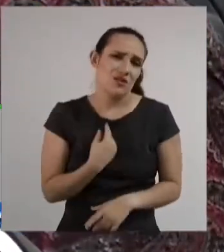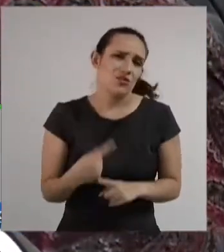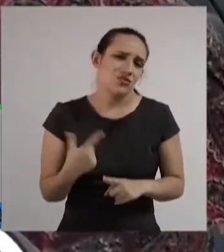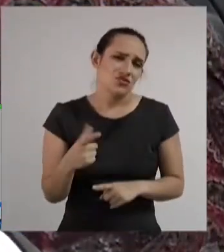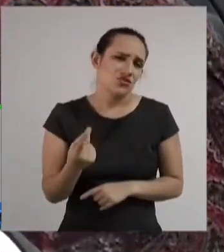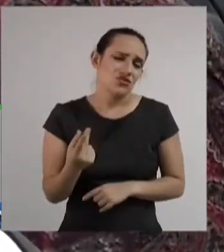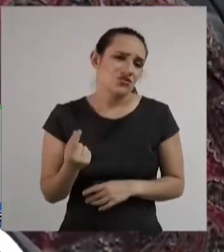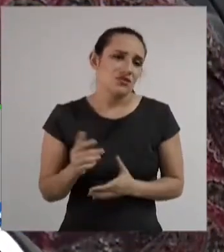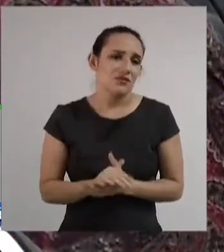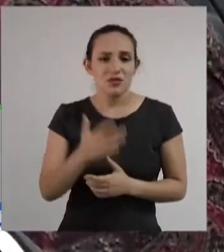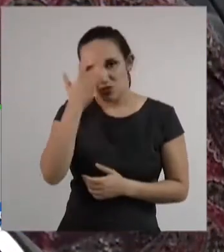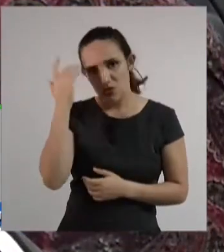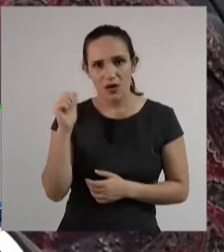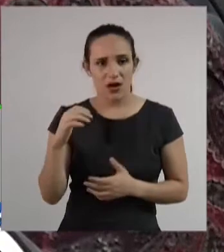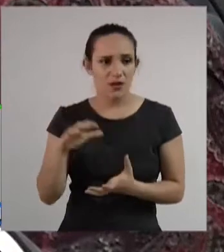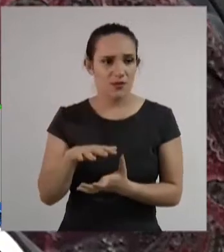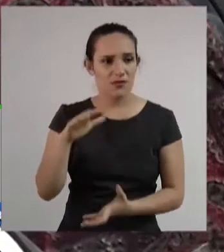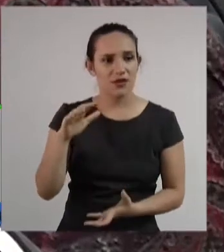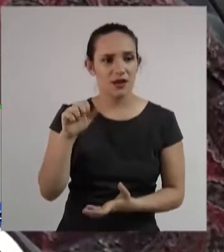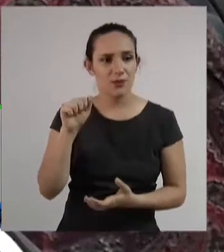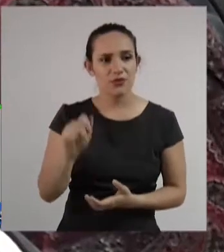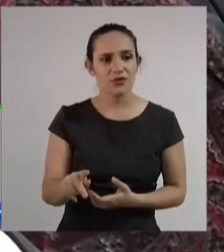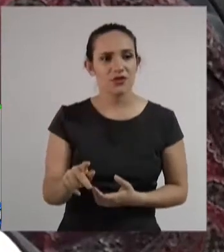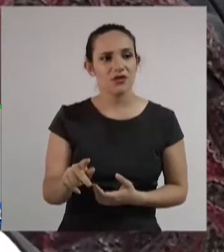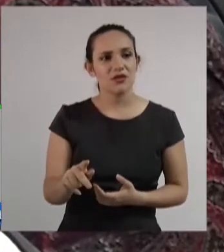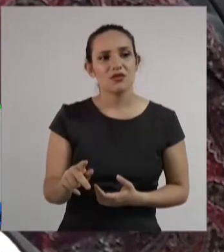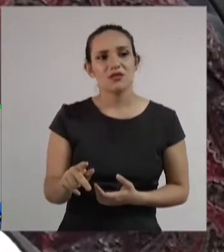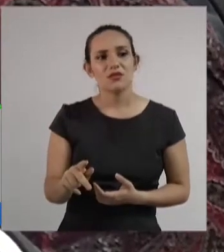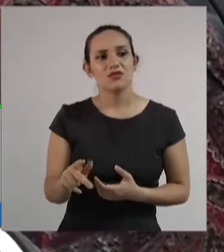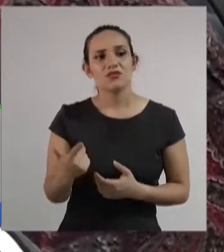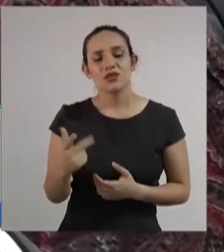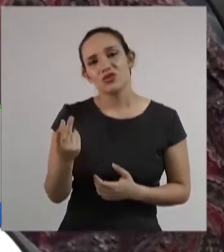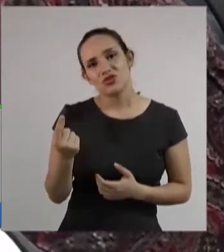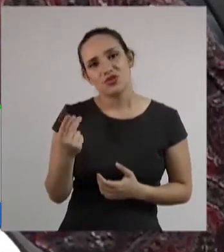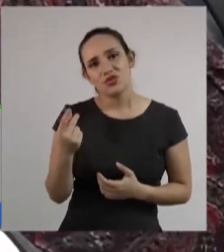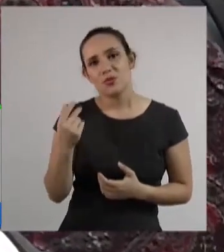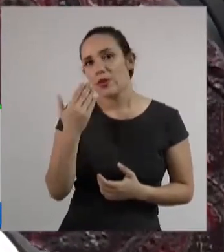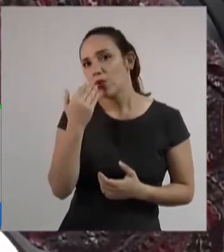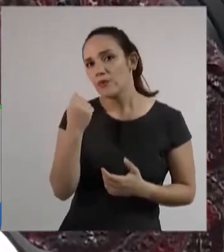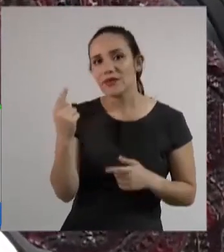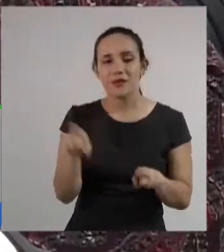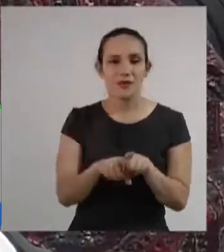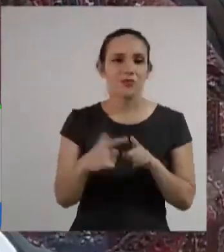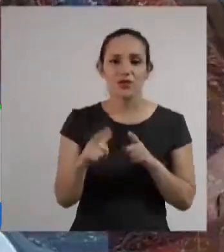Porque os idosos se aposentam e não têm dinheiro para comer, que dirá comprar os remédios.